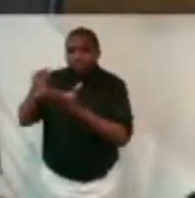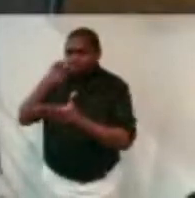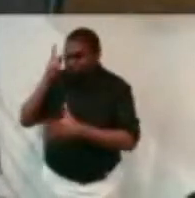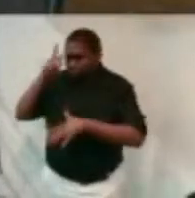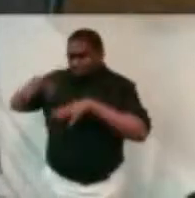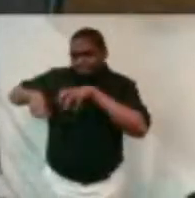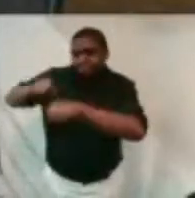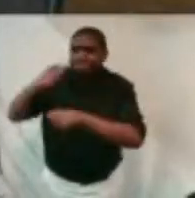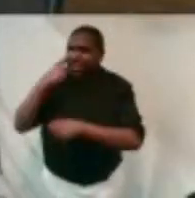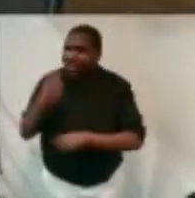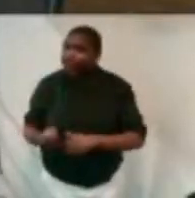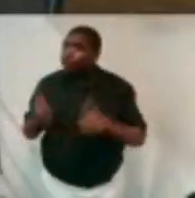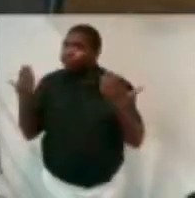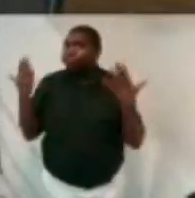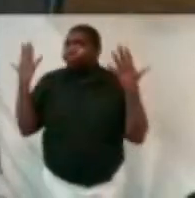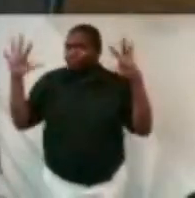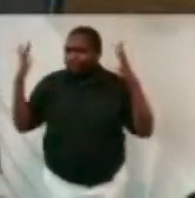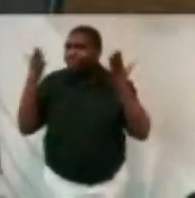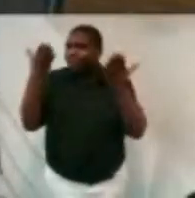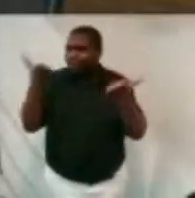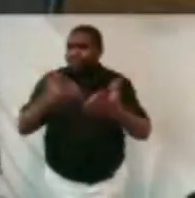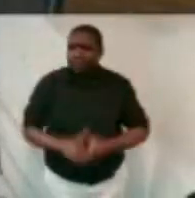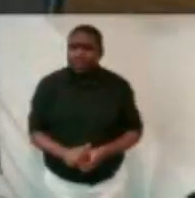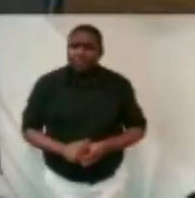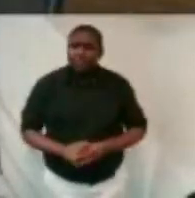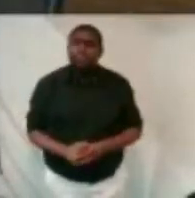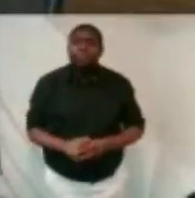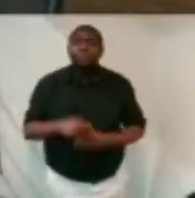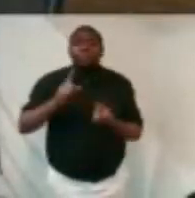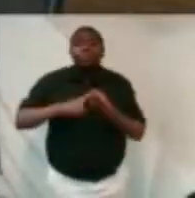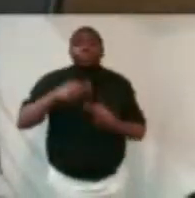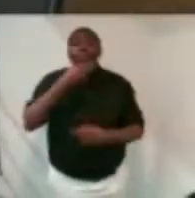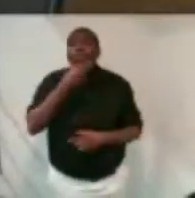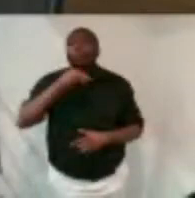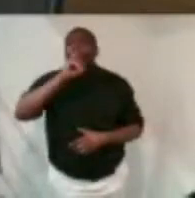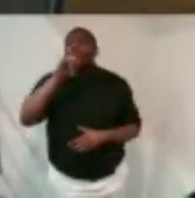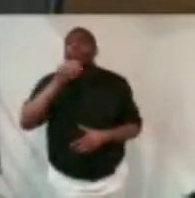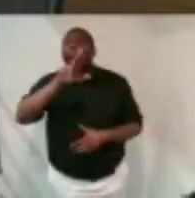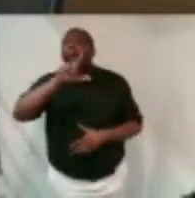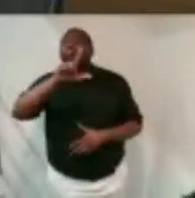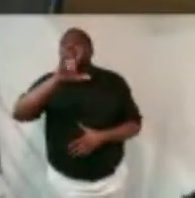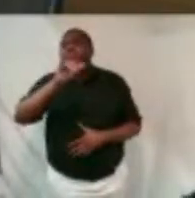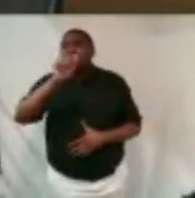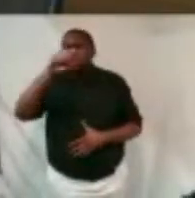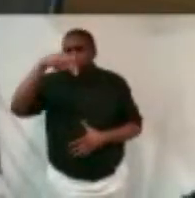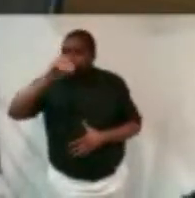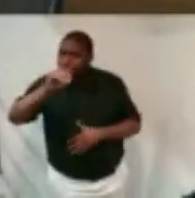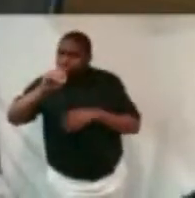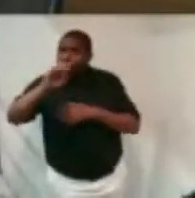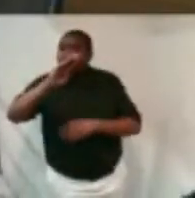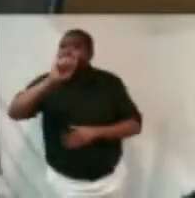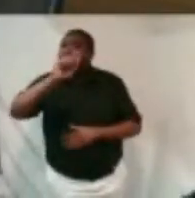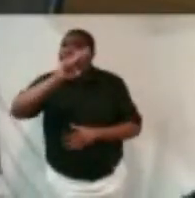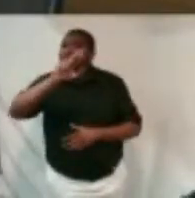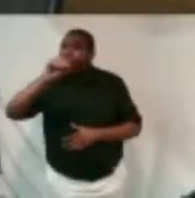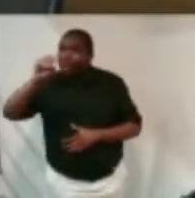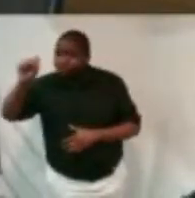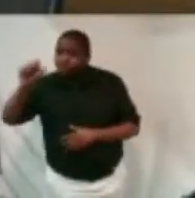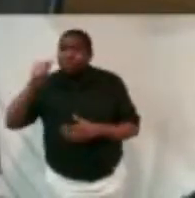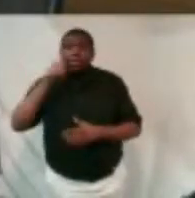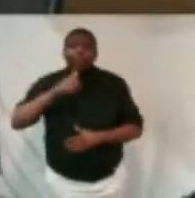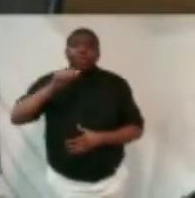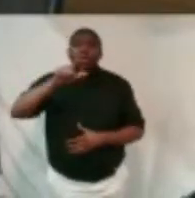lixo. Parabéns para você. O Juliano de Barros Araújo, a Luíse Rejane